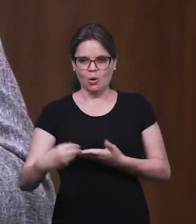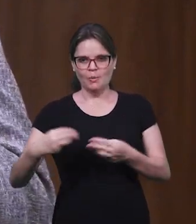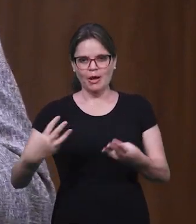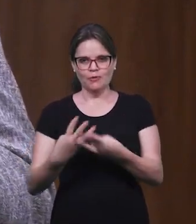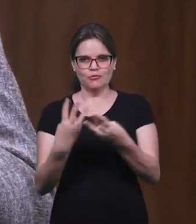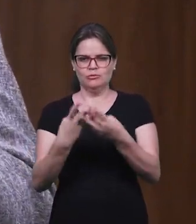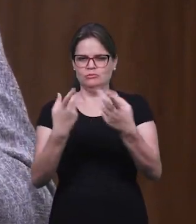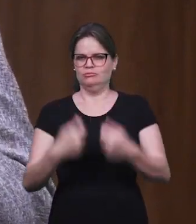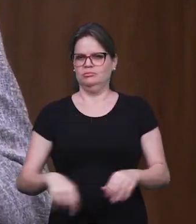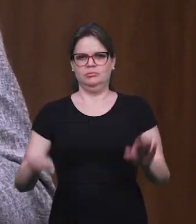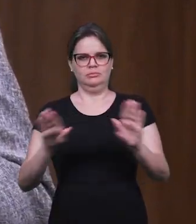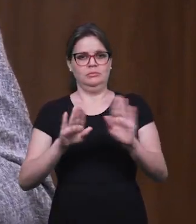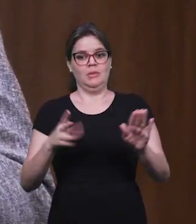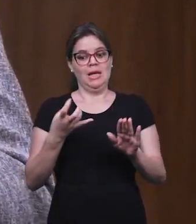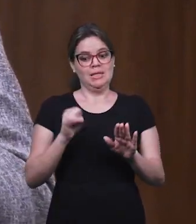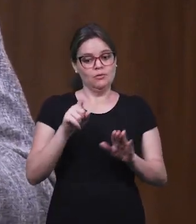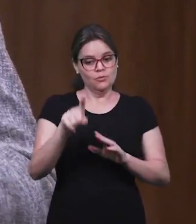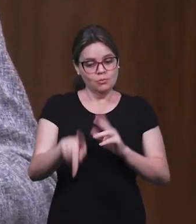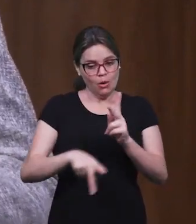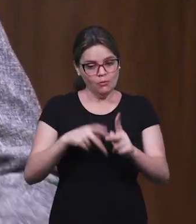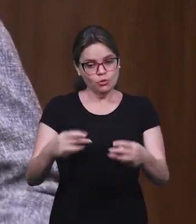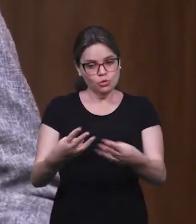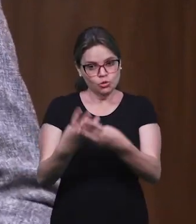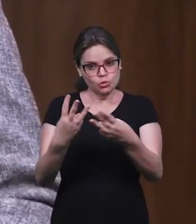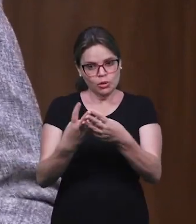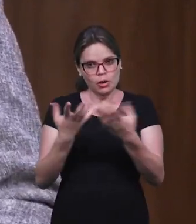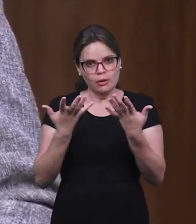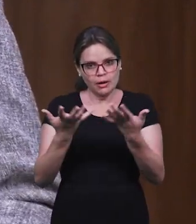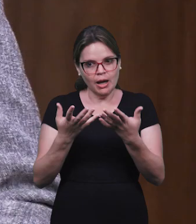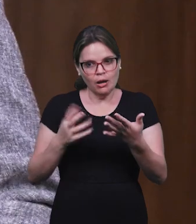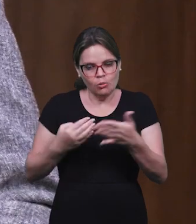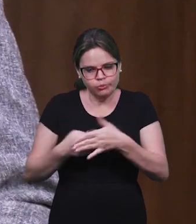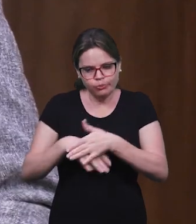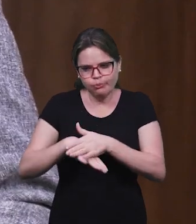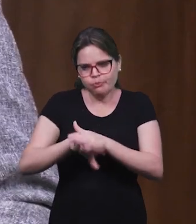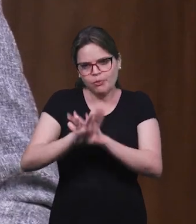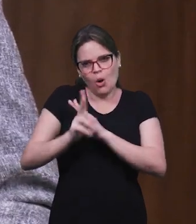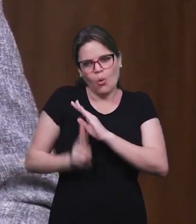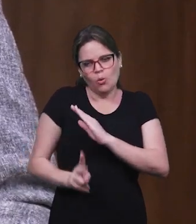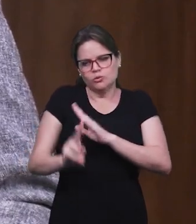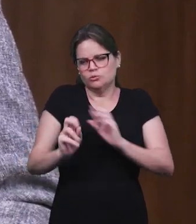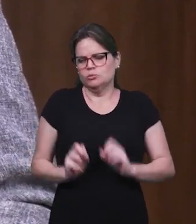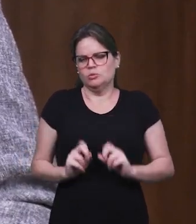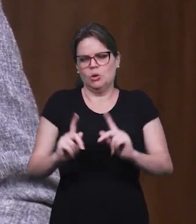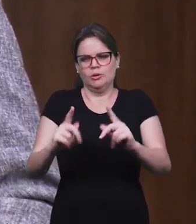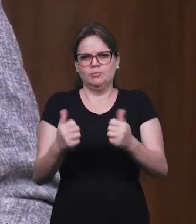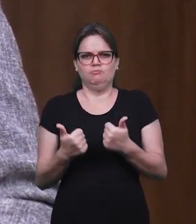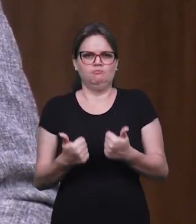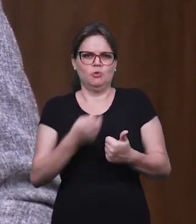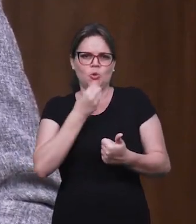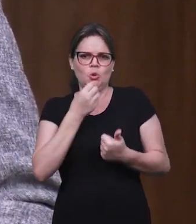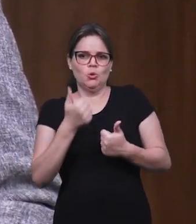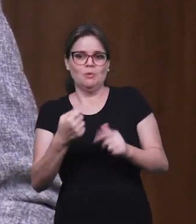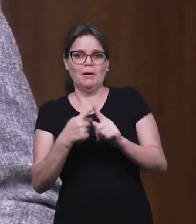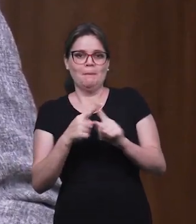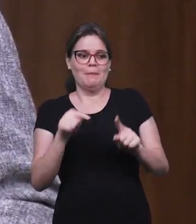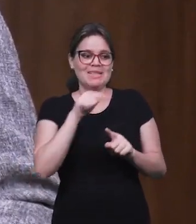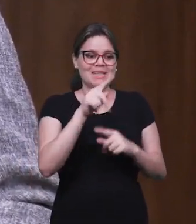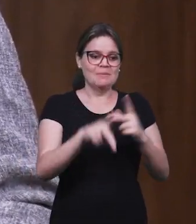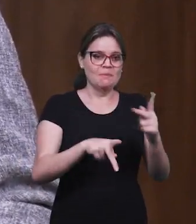Sempre quando nós observamos aqui essas palavras de Paulo, nós